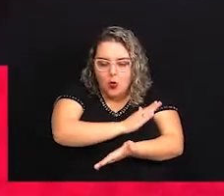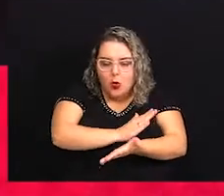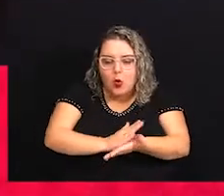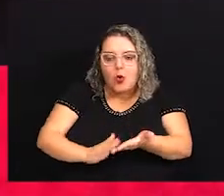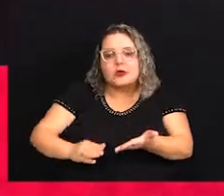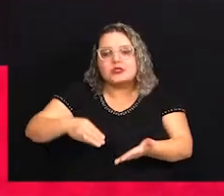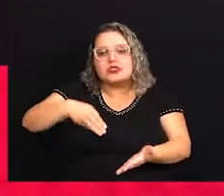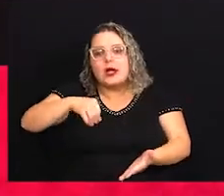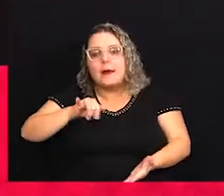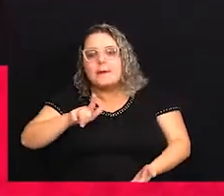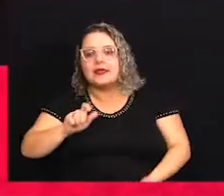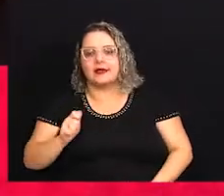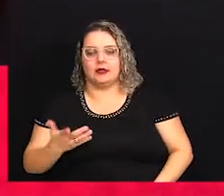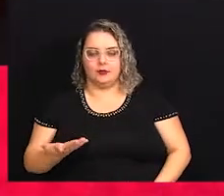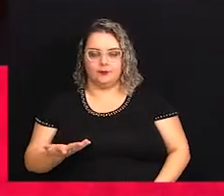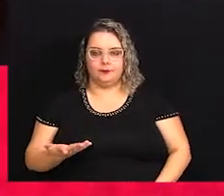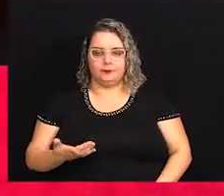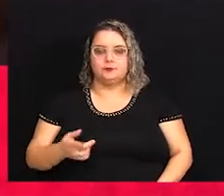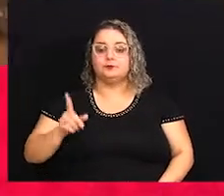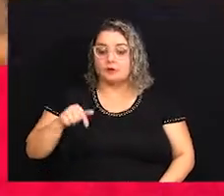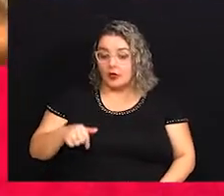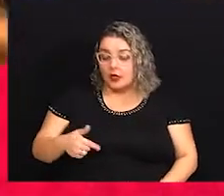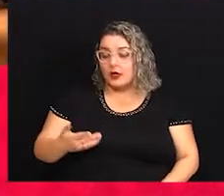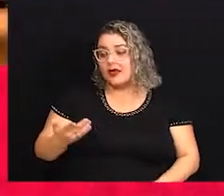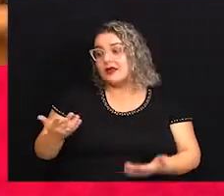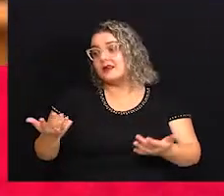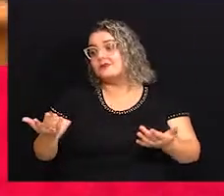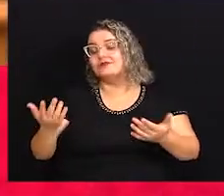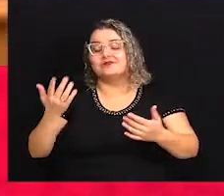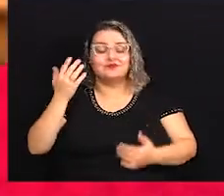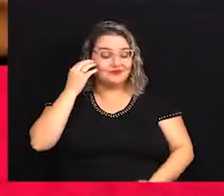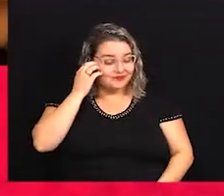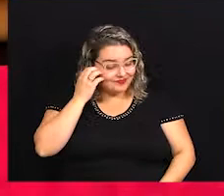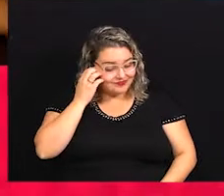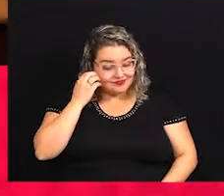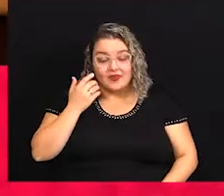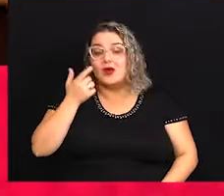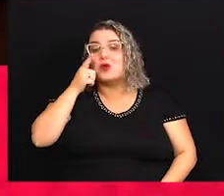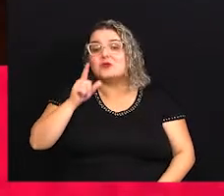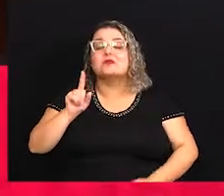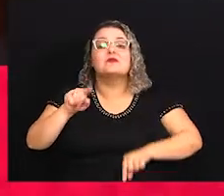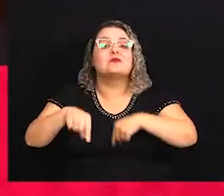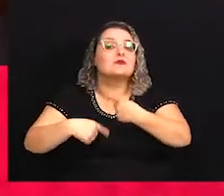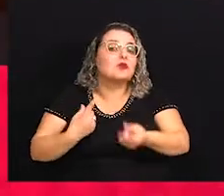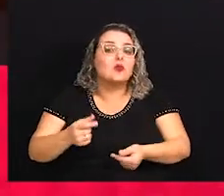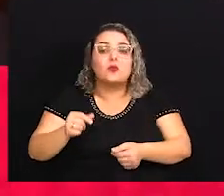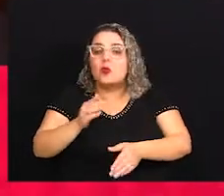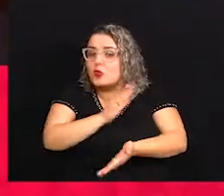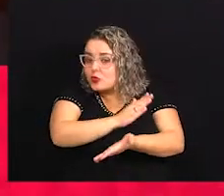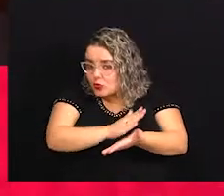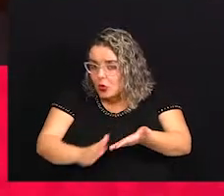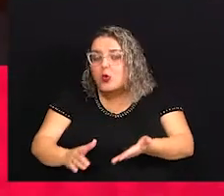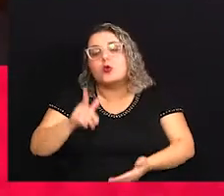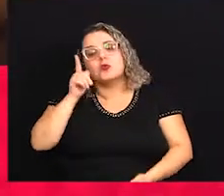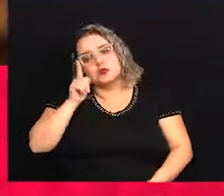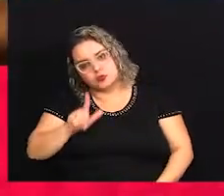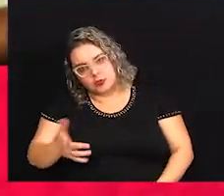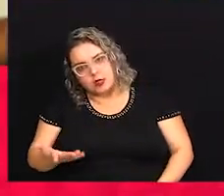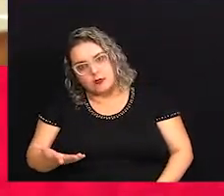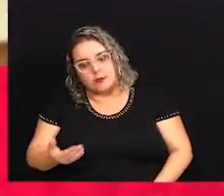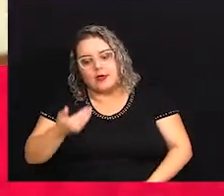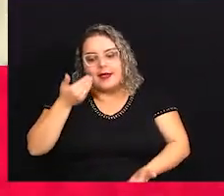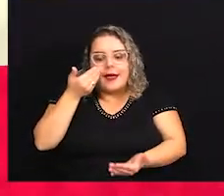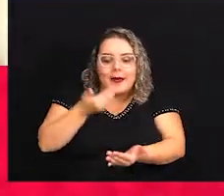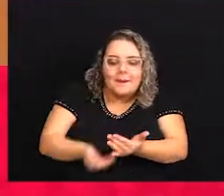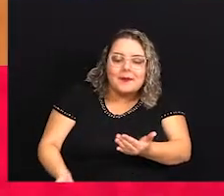corte dela. É o, né, corte minga. Da costela. Isso. E aí, mas eu consigo fazer com outro corte? Consegue fazer. Consegue. Só